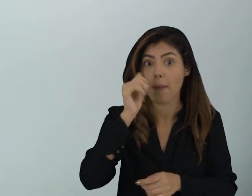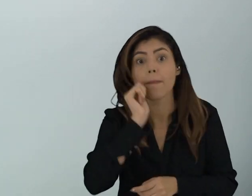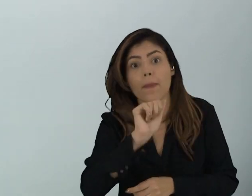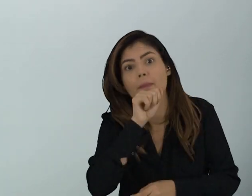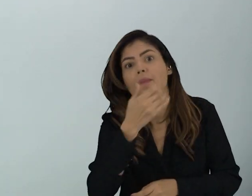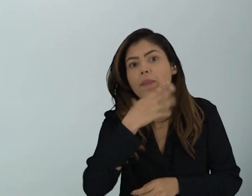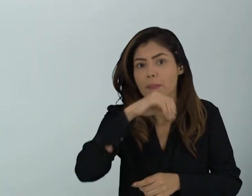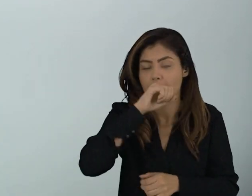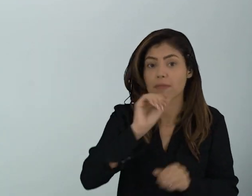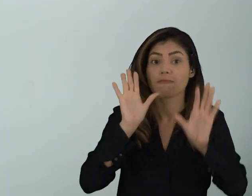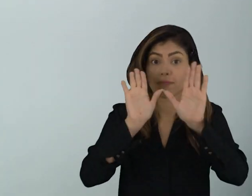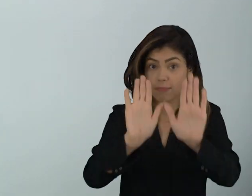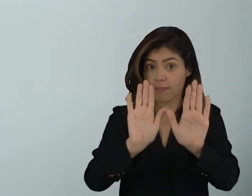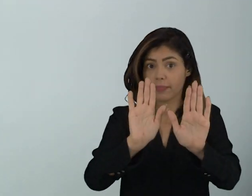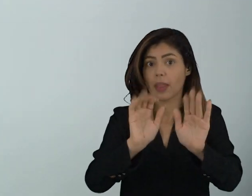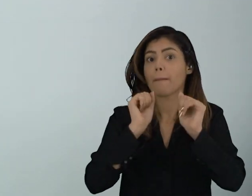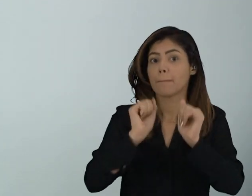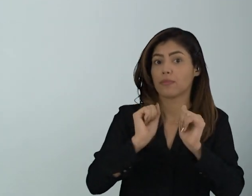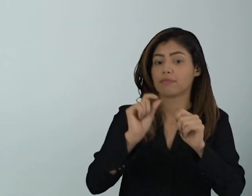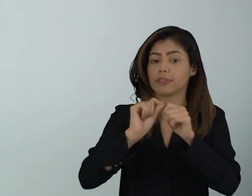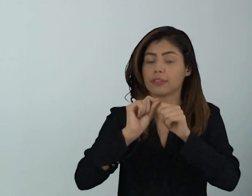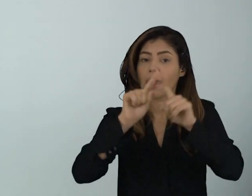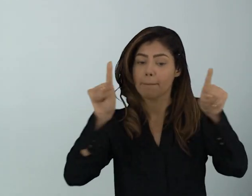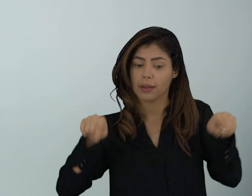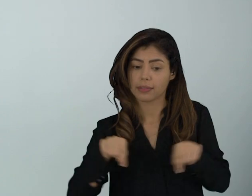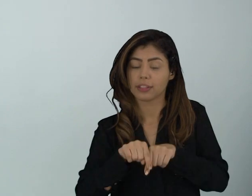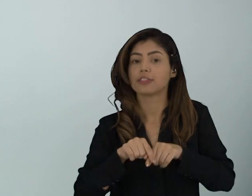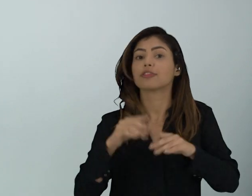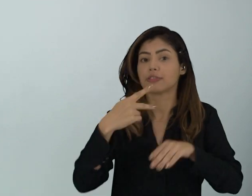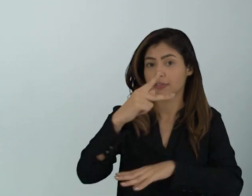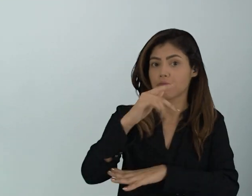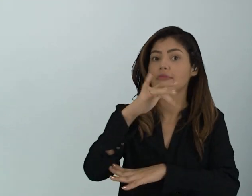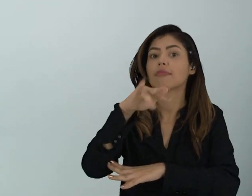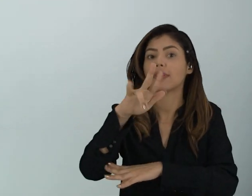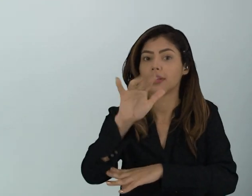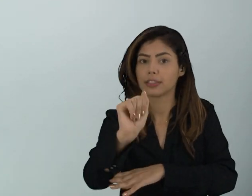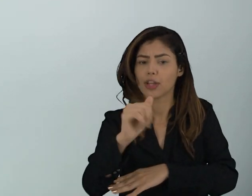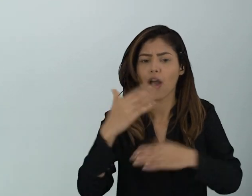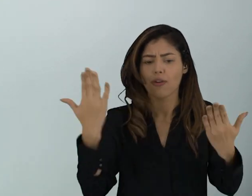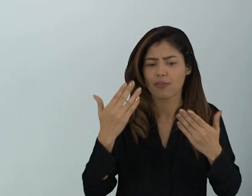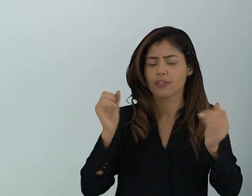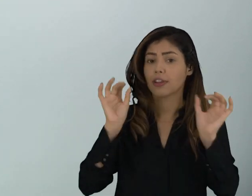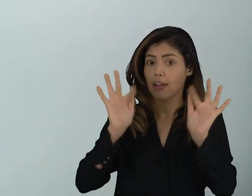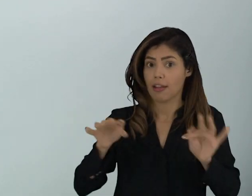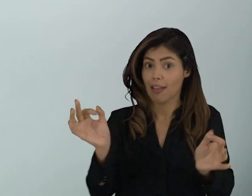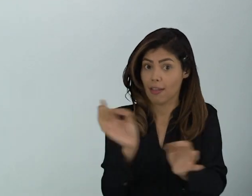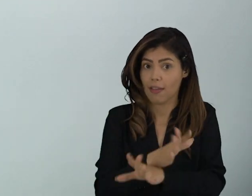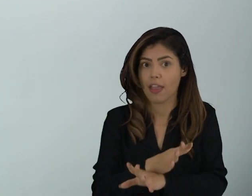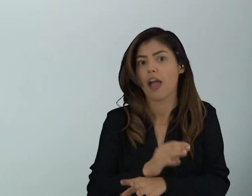pode fazer isso na parede do seu quarto. Por hoje nós ficamos aqui. Mais atividades você